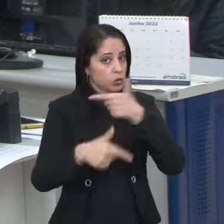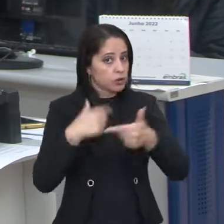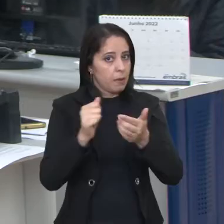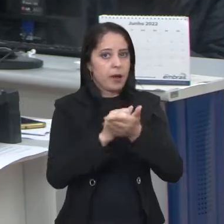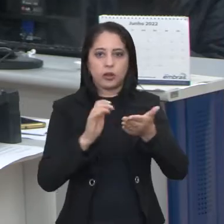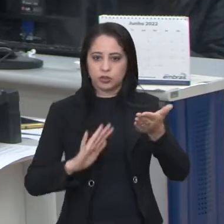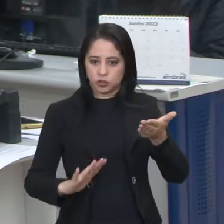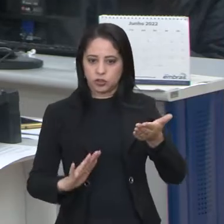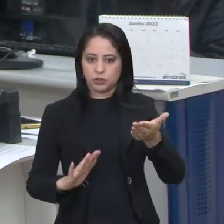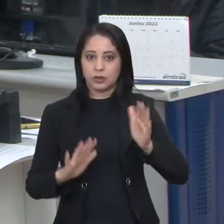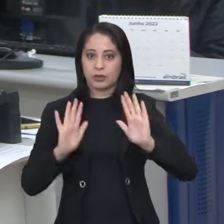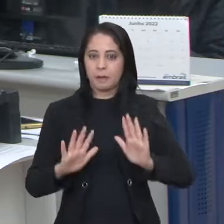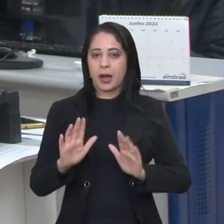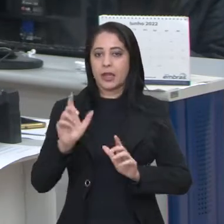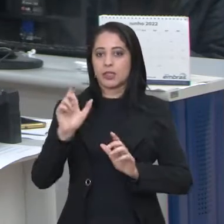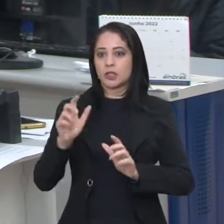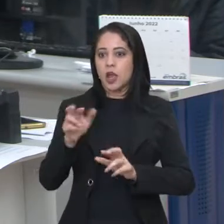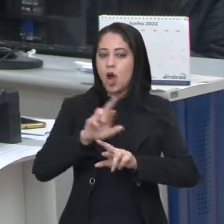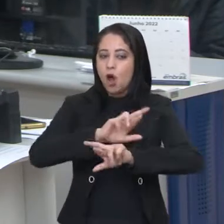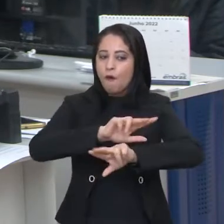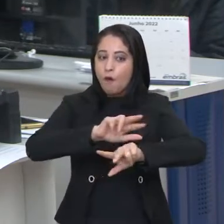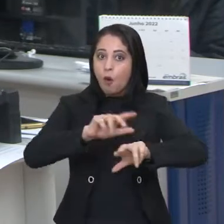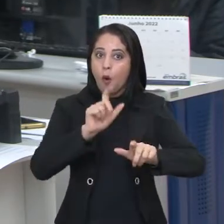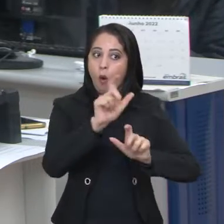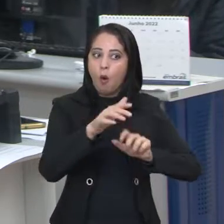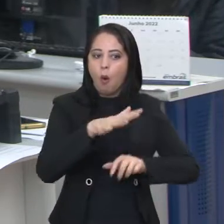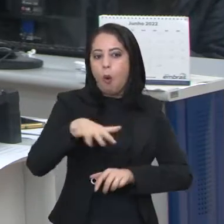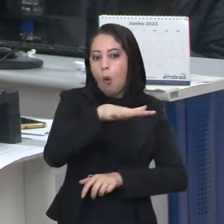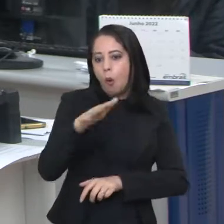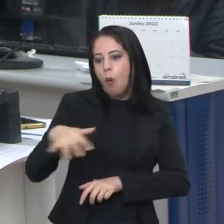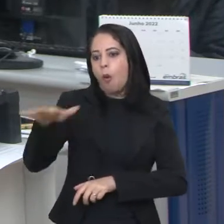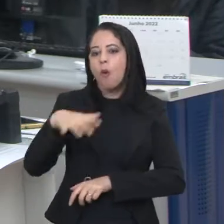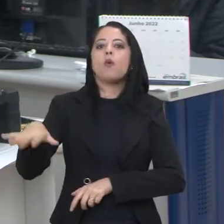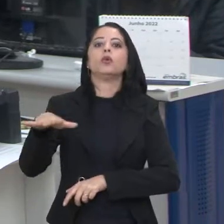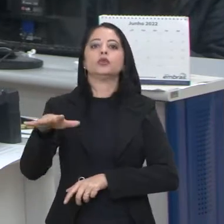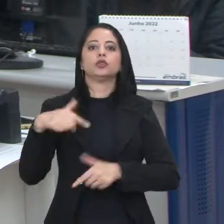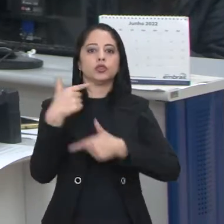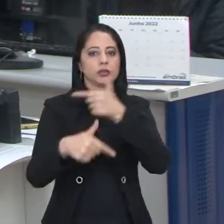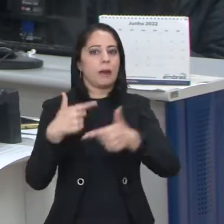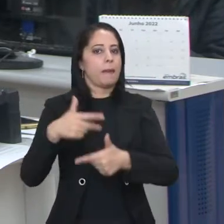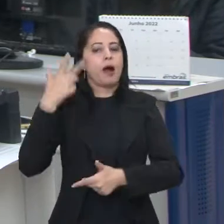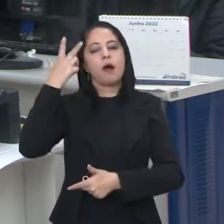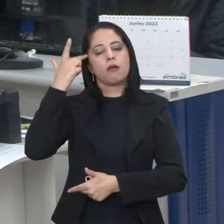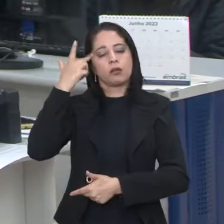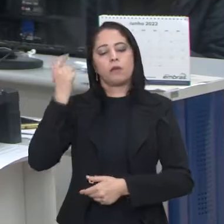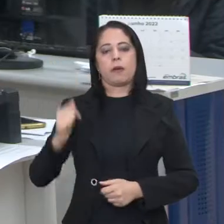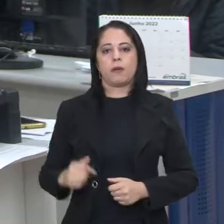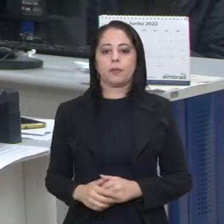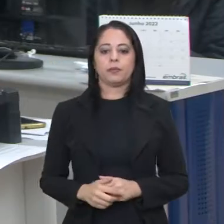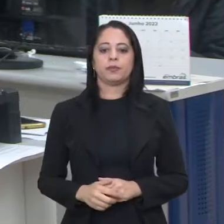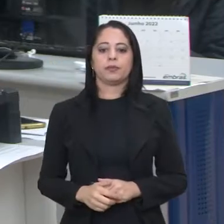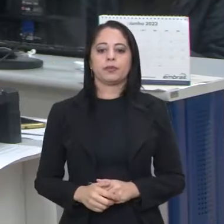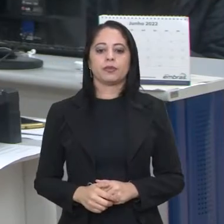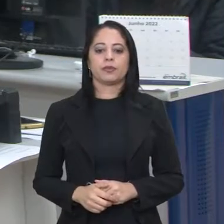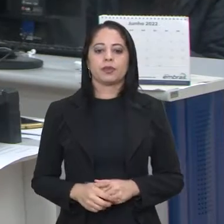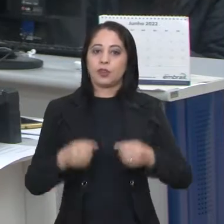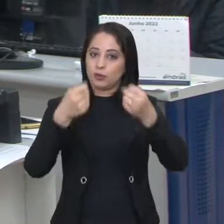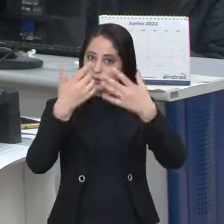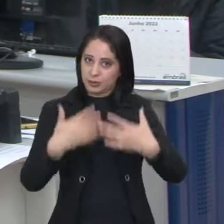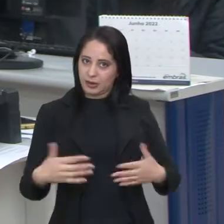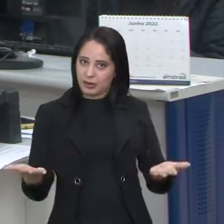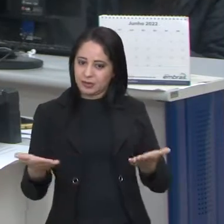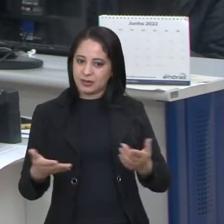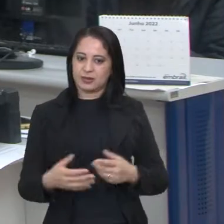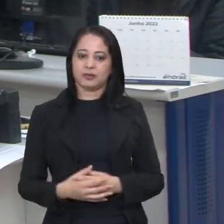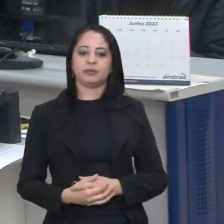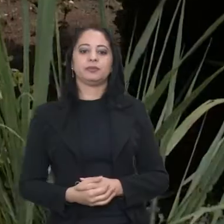trabalhos legislativos. Todos os outros setores da Câmara, incluindo os gabinetes, funcionam normalmente. É o que a gente explica